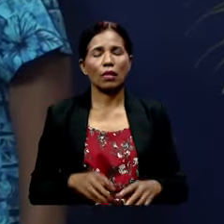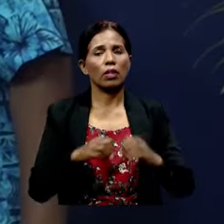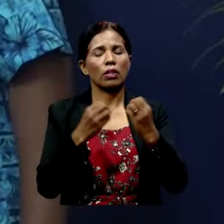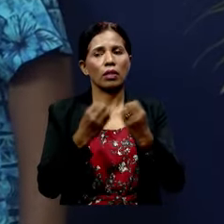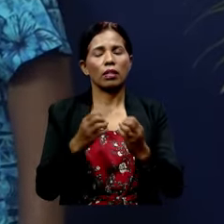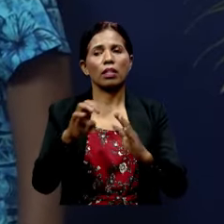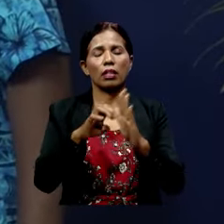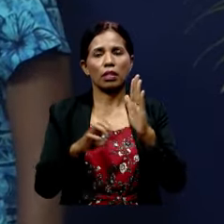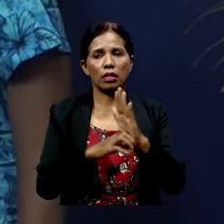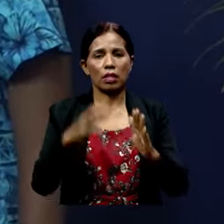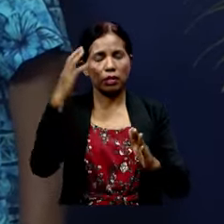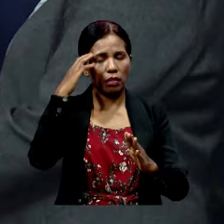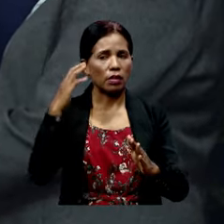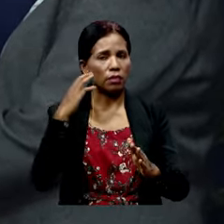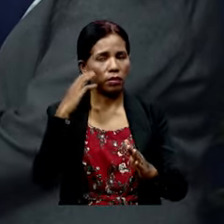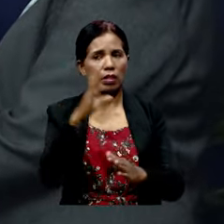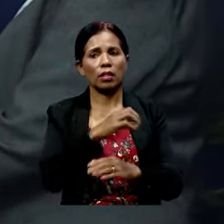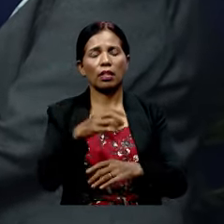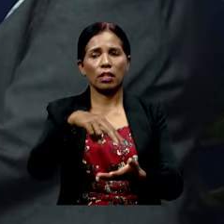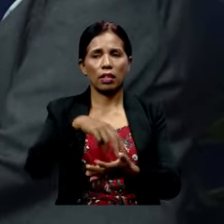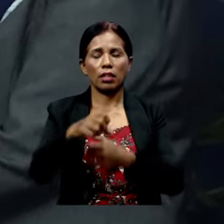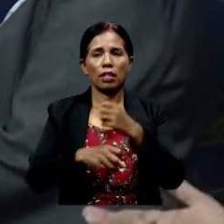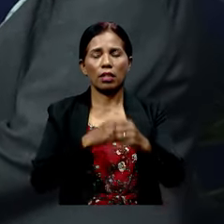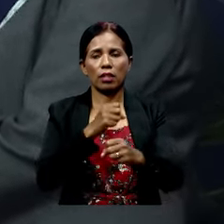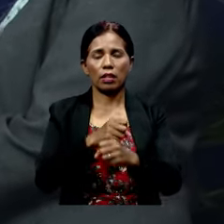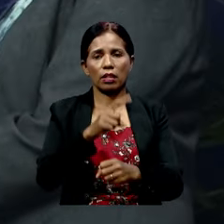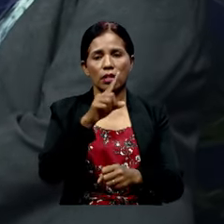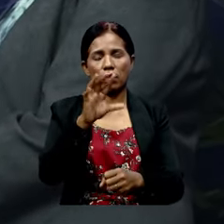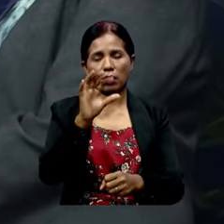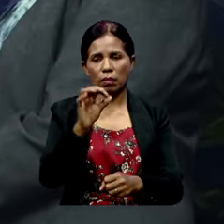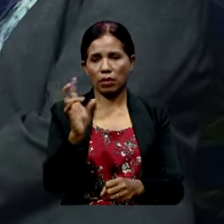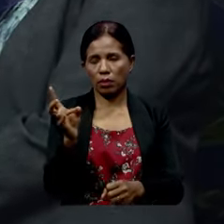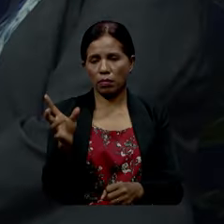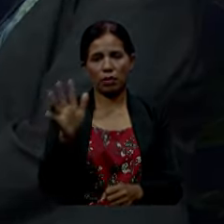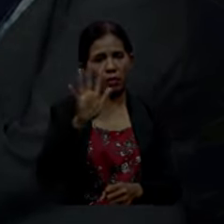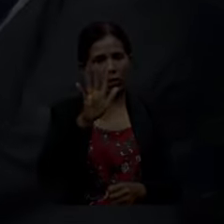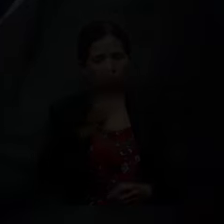Estado África Caribe Pacífico, Hari Hetinang, Riungida Atusia Hitunul Resin 5, Tito Silva, Ziemen.